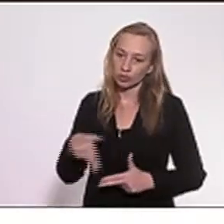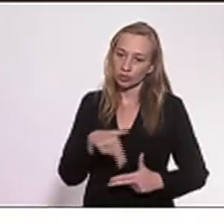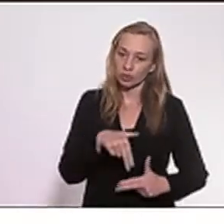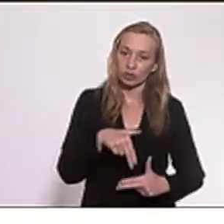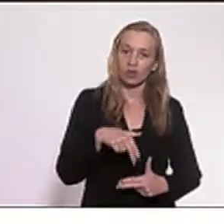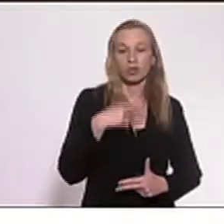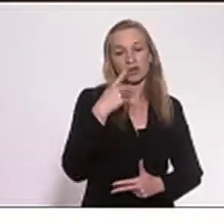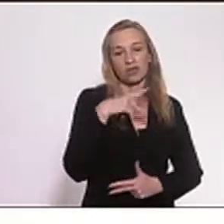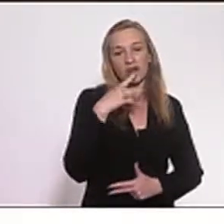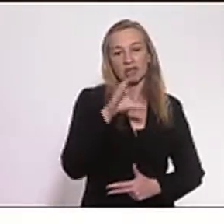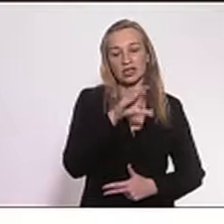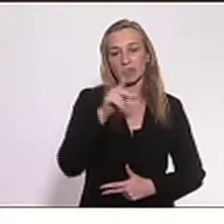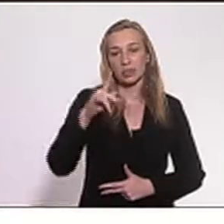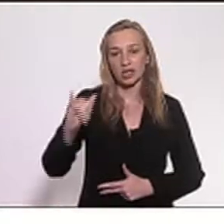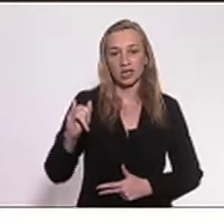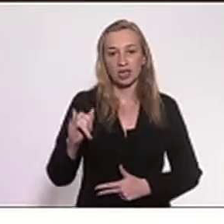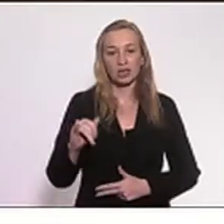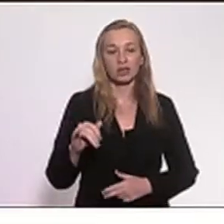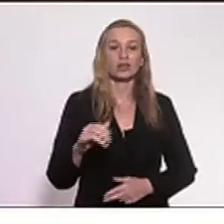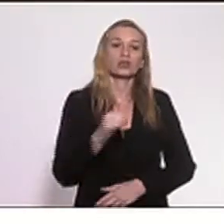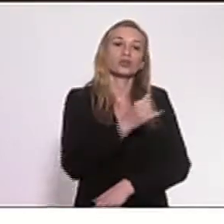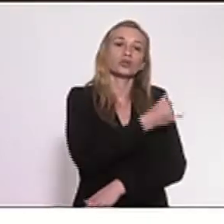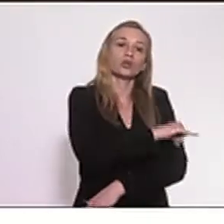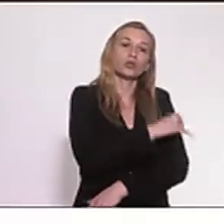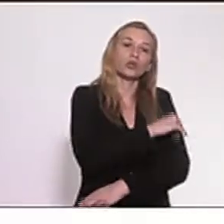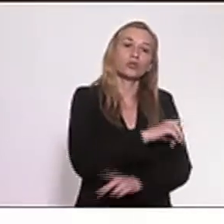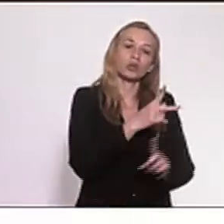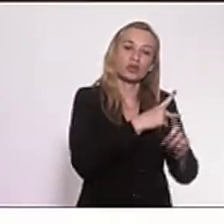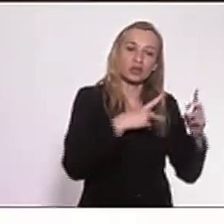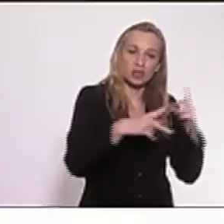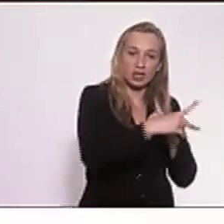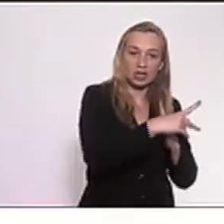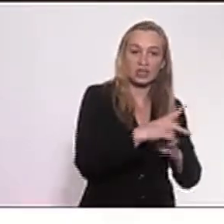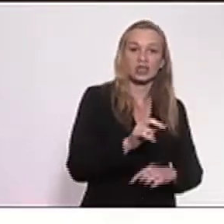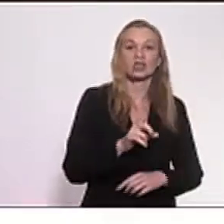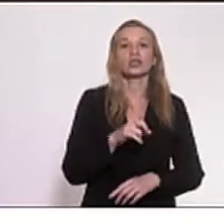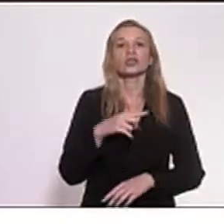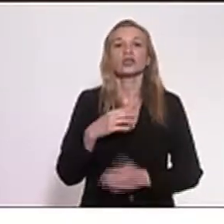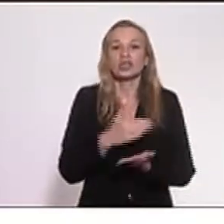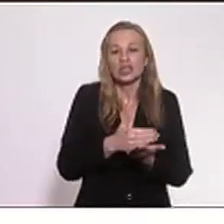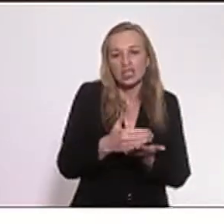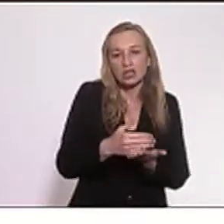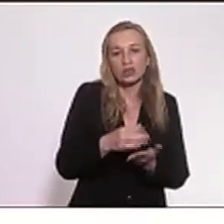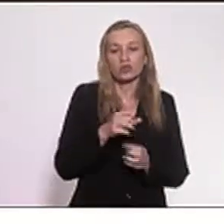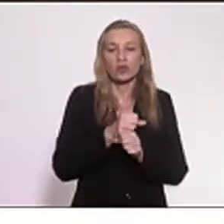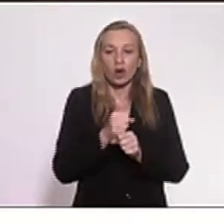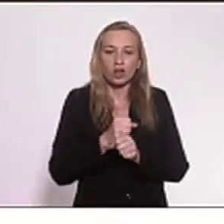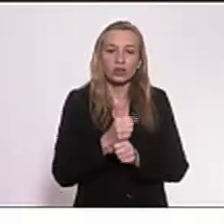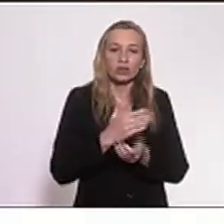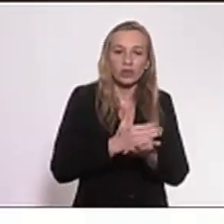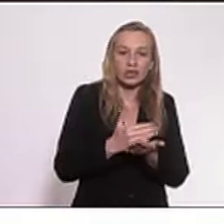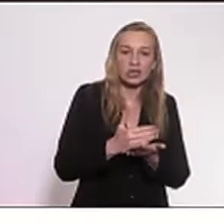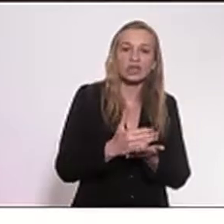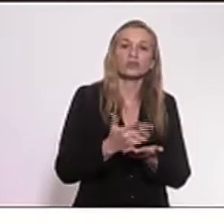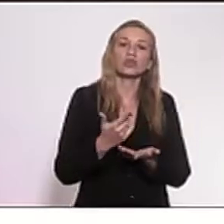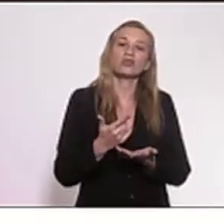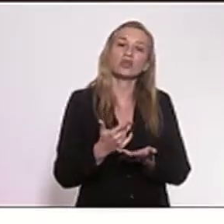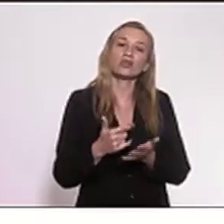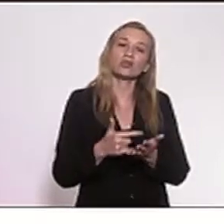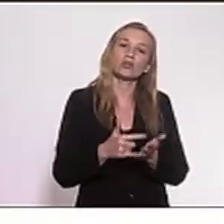CPI do Rio Previdência, Comissão Parlamentar de Inquérito que a gente deu entrada no início desse ano e que vem